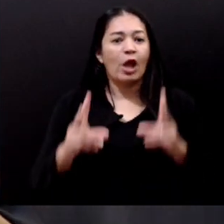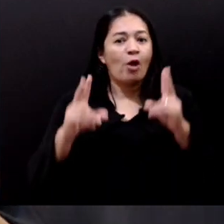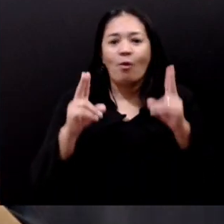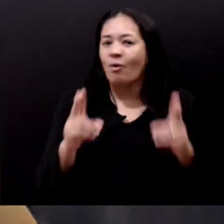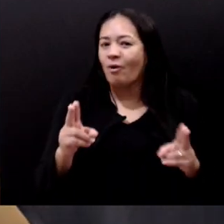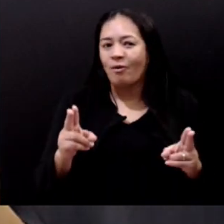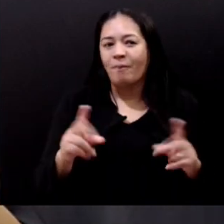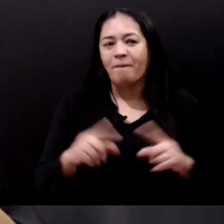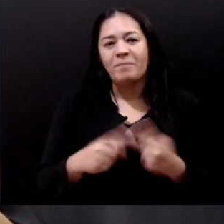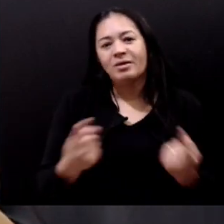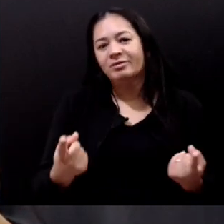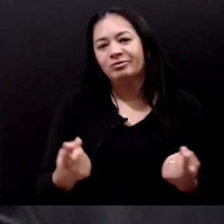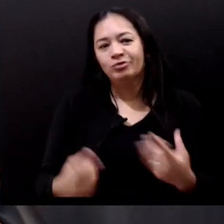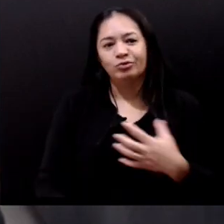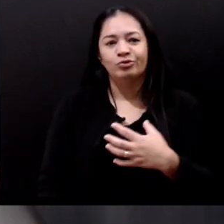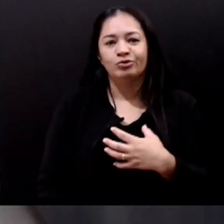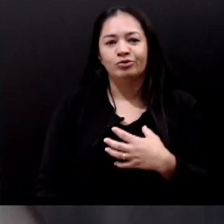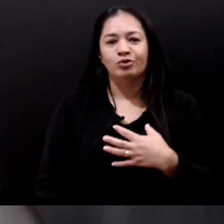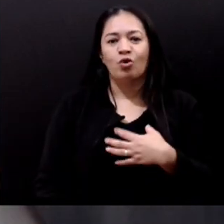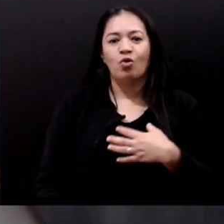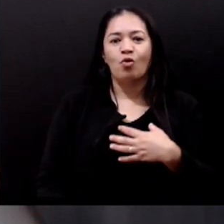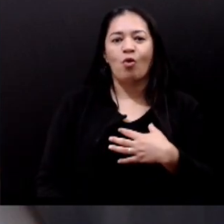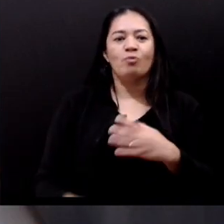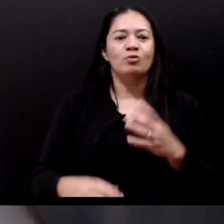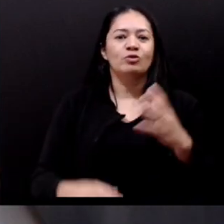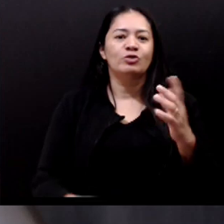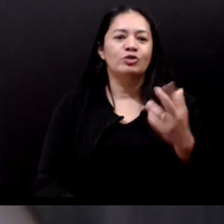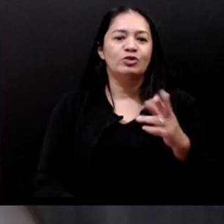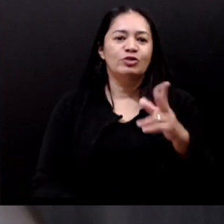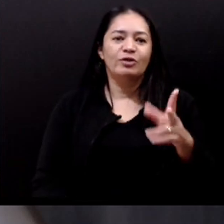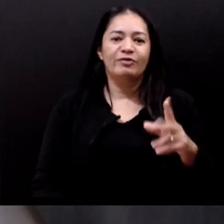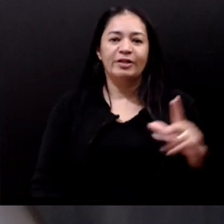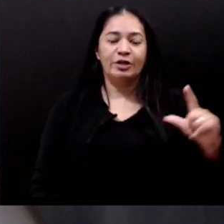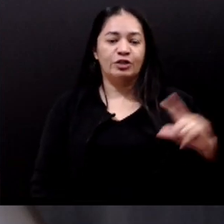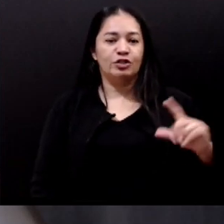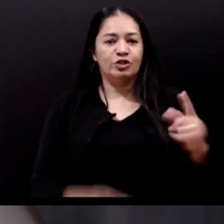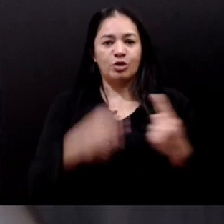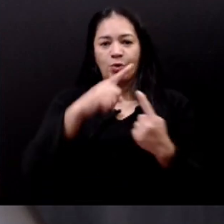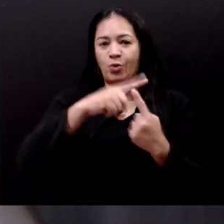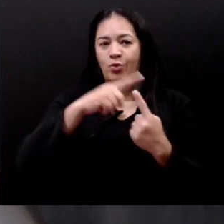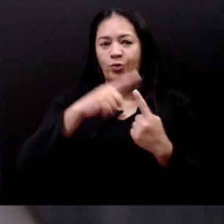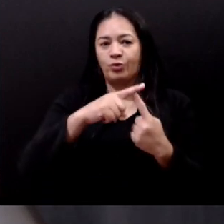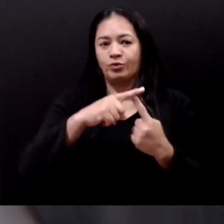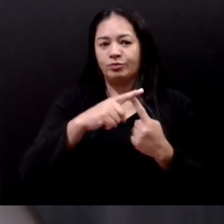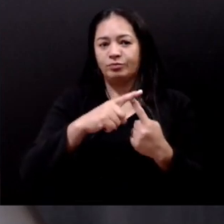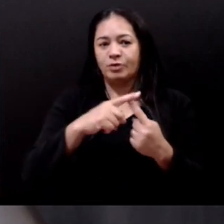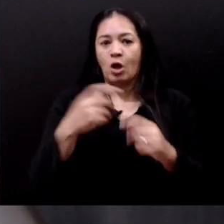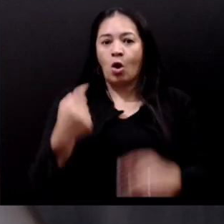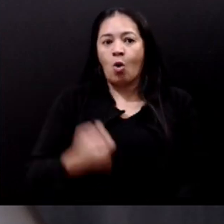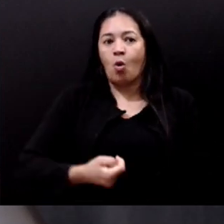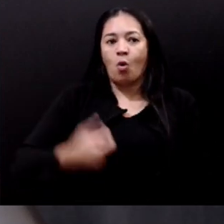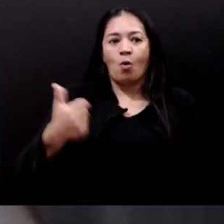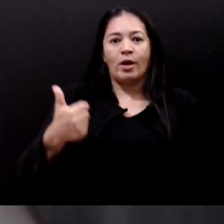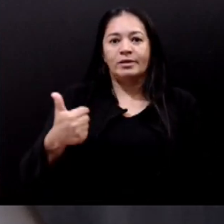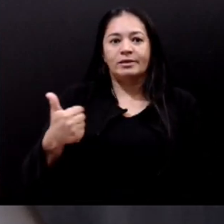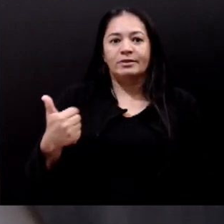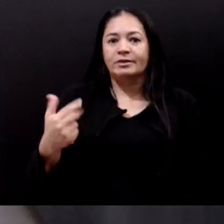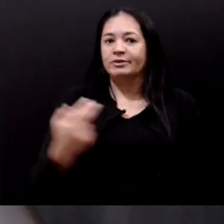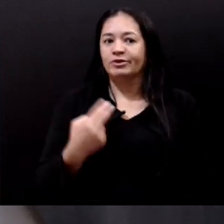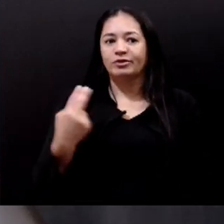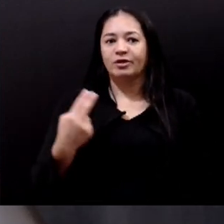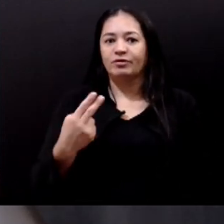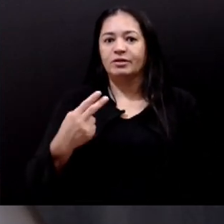com uma roupagem diferente. A gente tinha um modelo quase inacessível de corpo, que você passava por muita privação. Uhum. Agora a gente